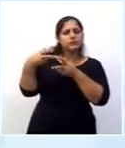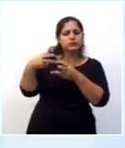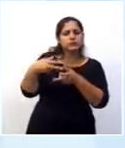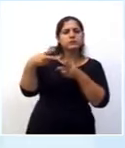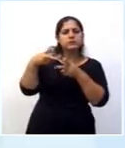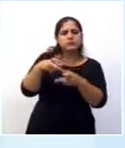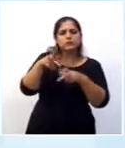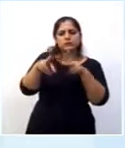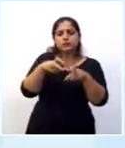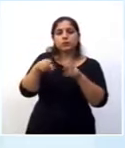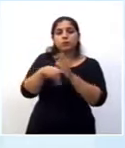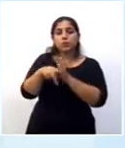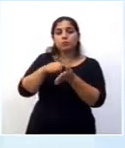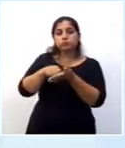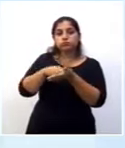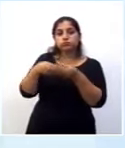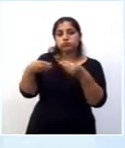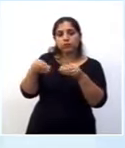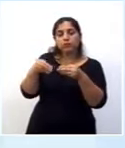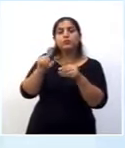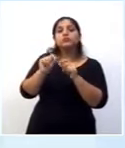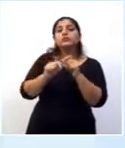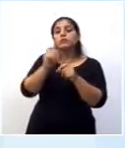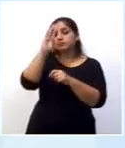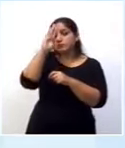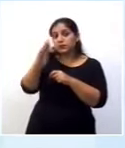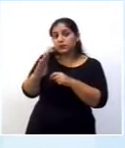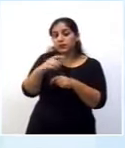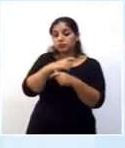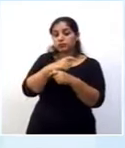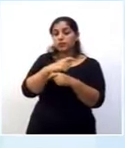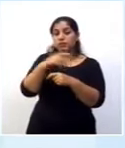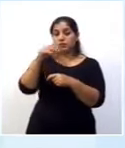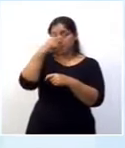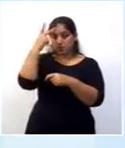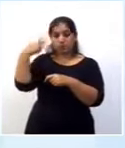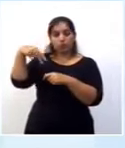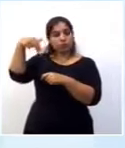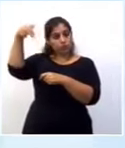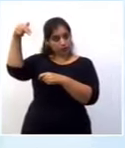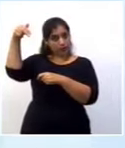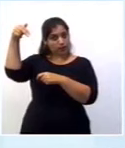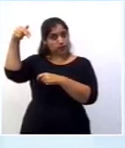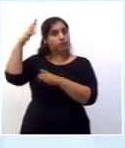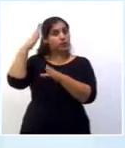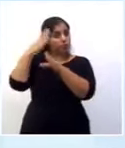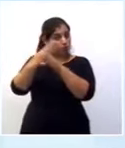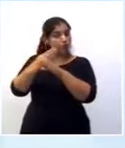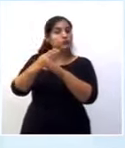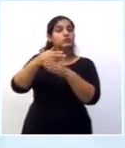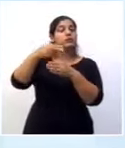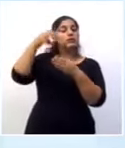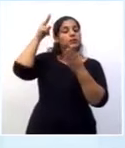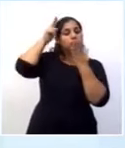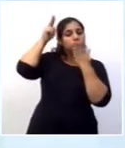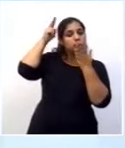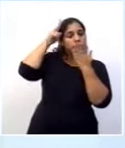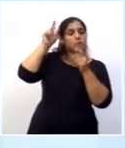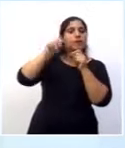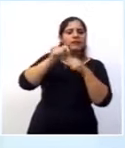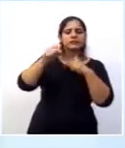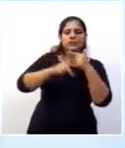da borracha, realizado principalmente por imigrantes nordestinos. Mesmo sendo uma descoberta indígena, quem